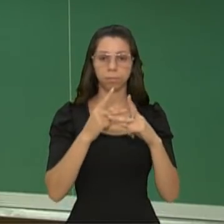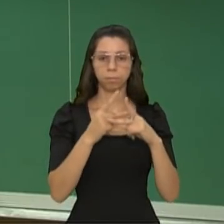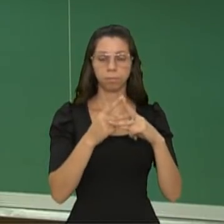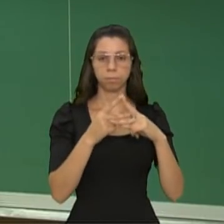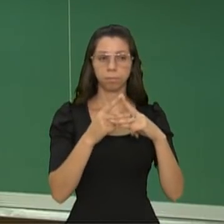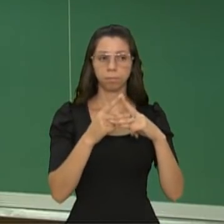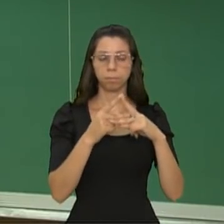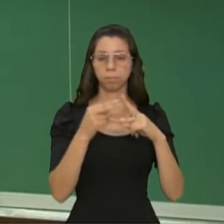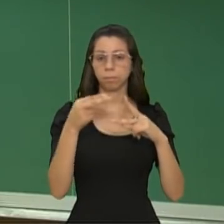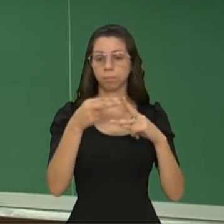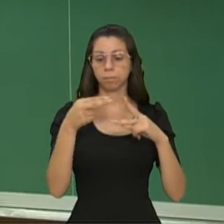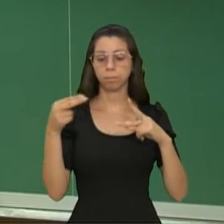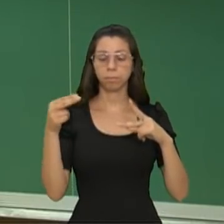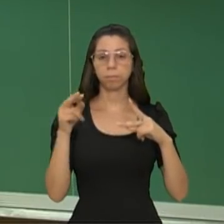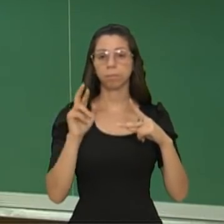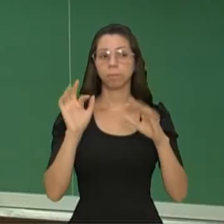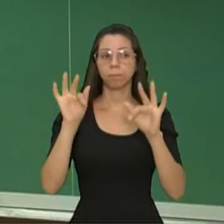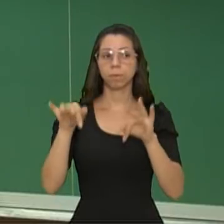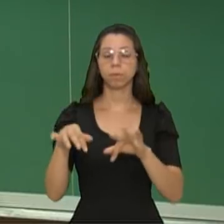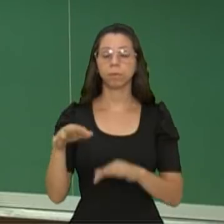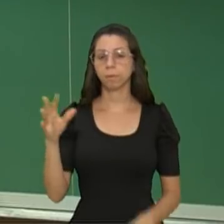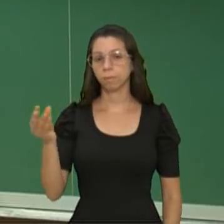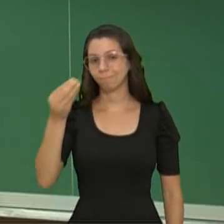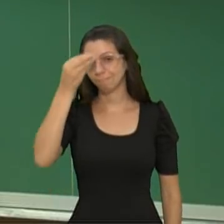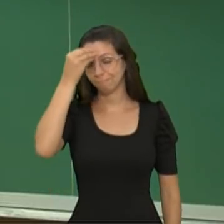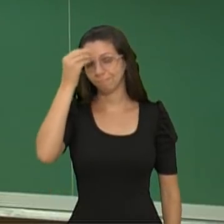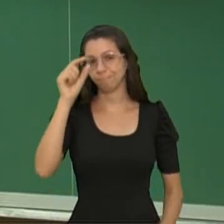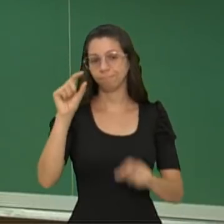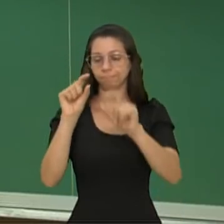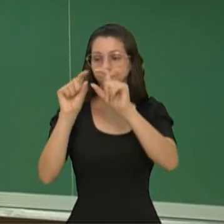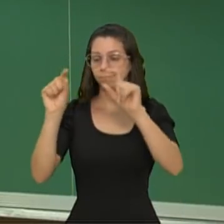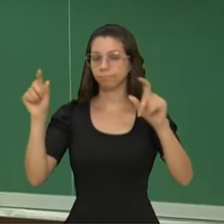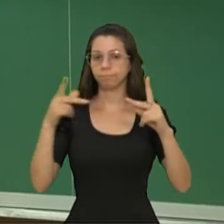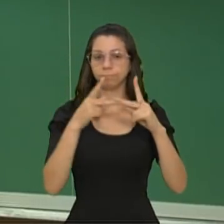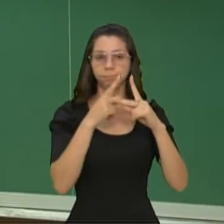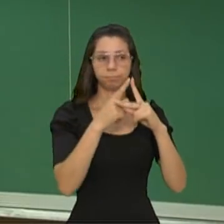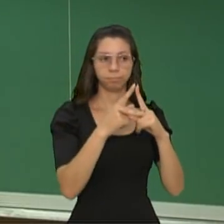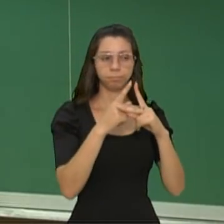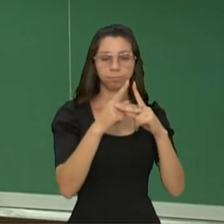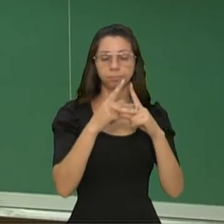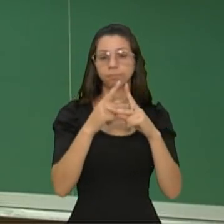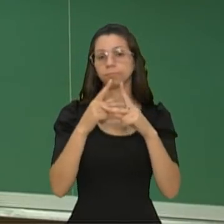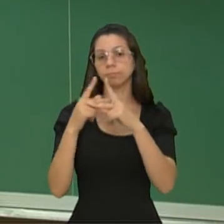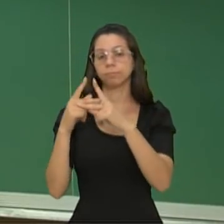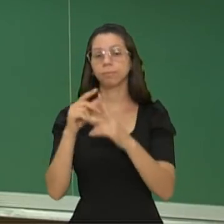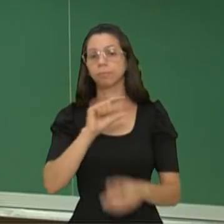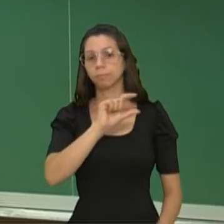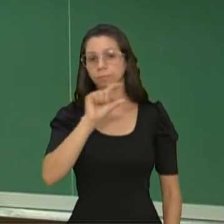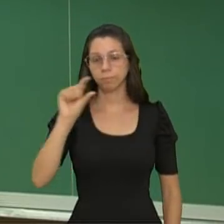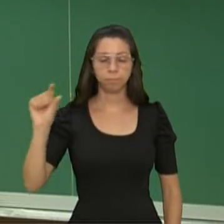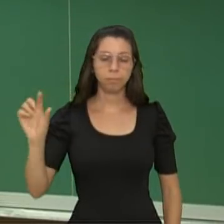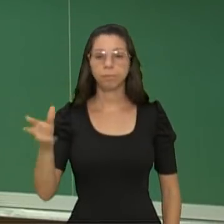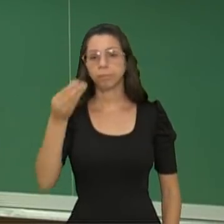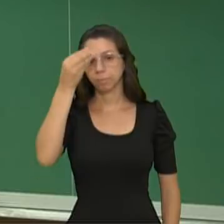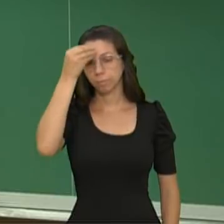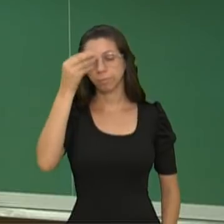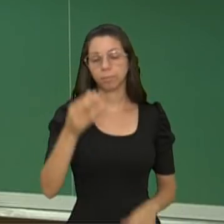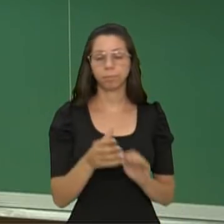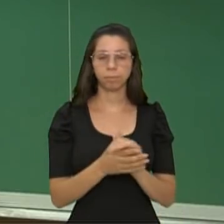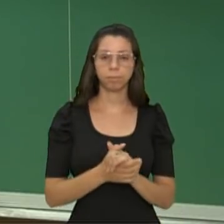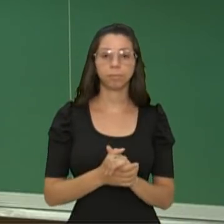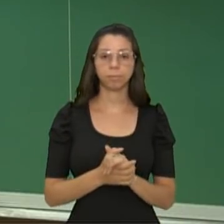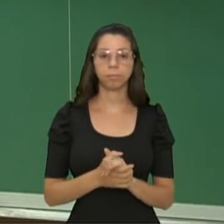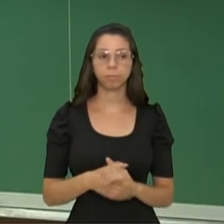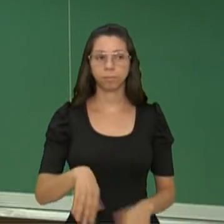vai ver que no final das aulas aí você vai estar lembrando de delta, identificando tudo aí. O B,